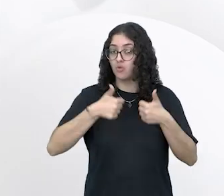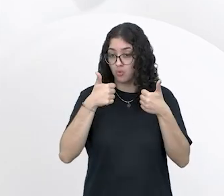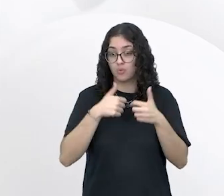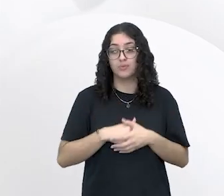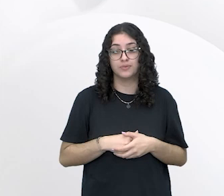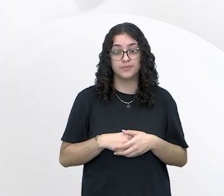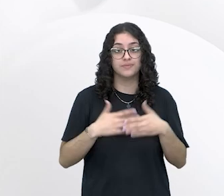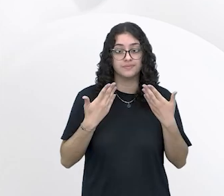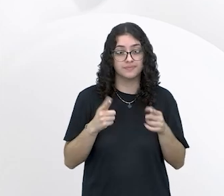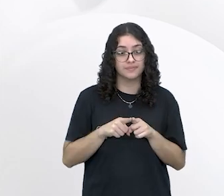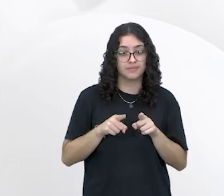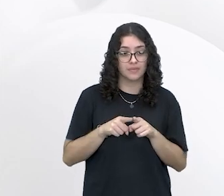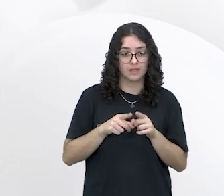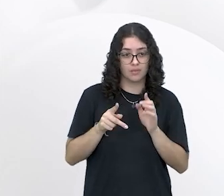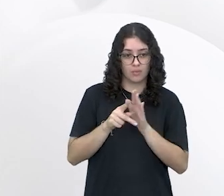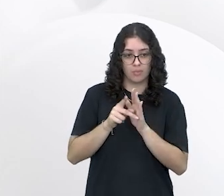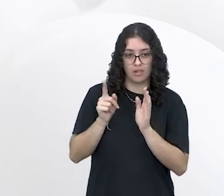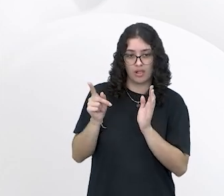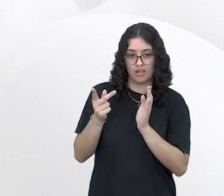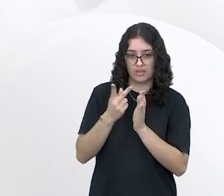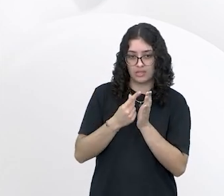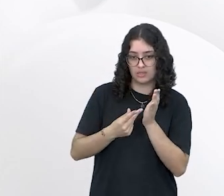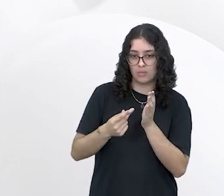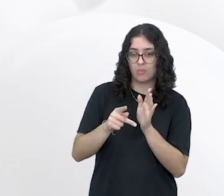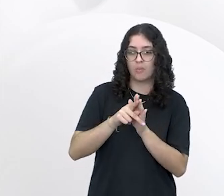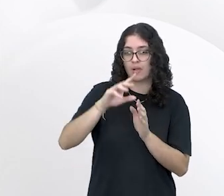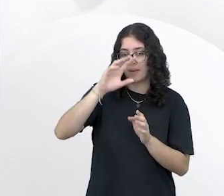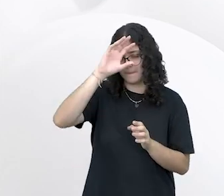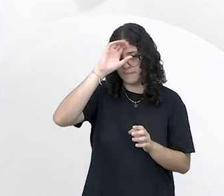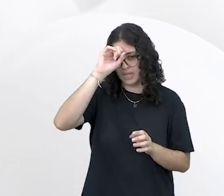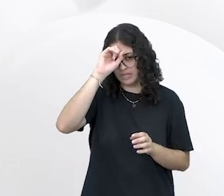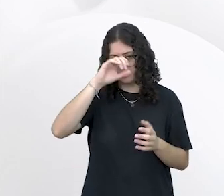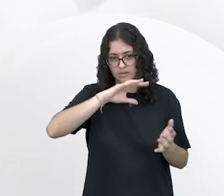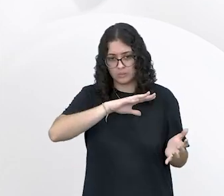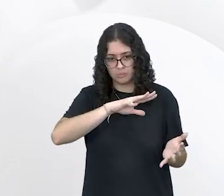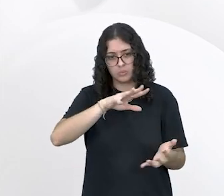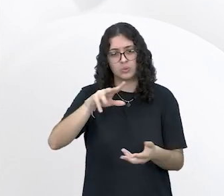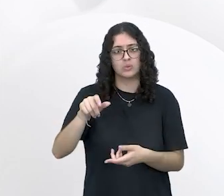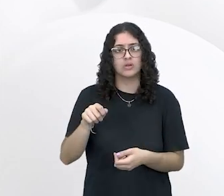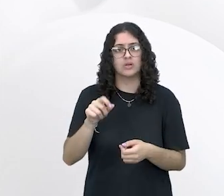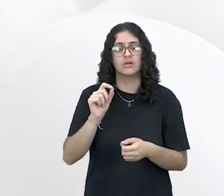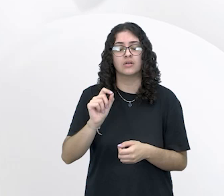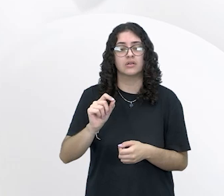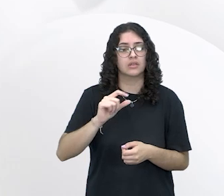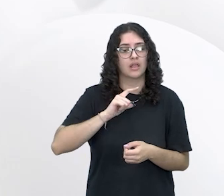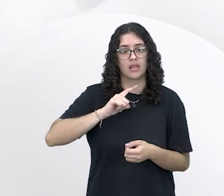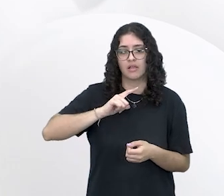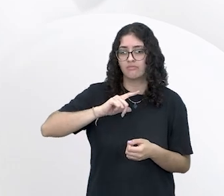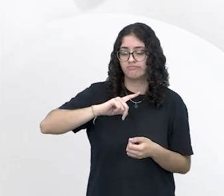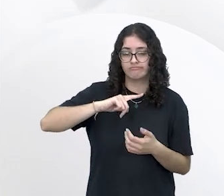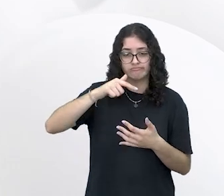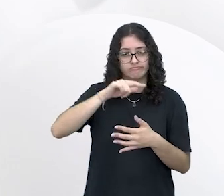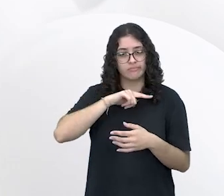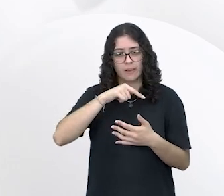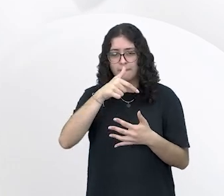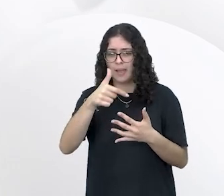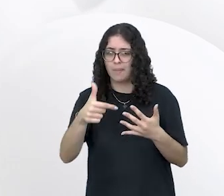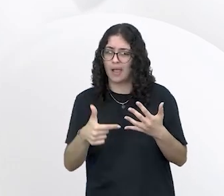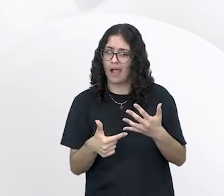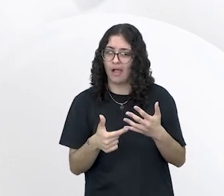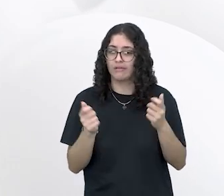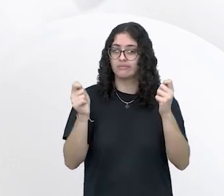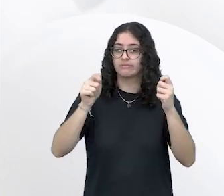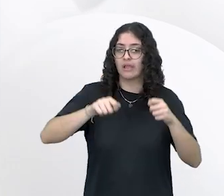No desenho universal para aprendizagem, na questão desenho, múltiplas formas, caminhos, desenhos